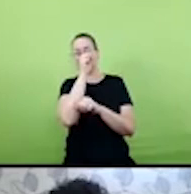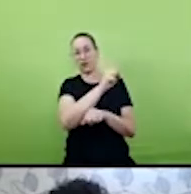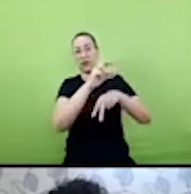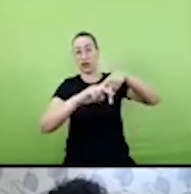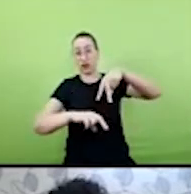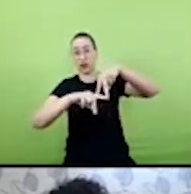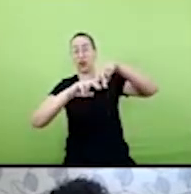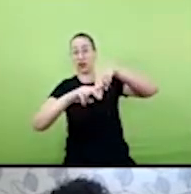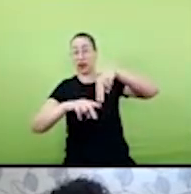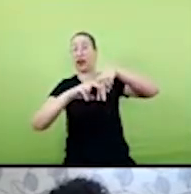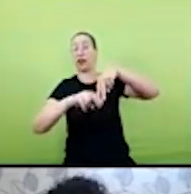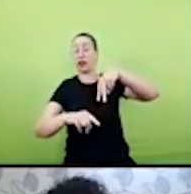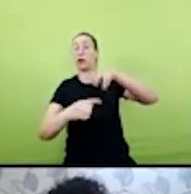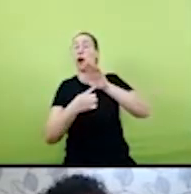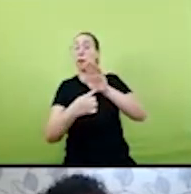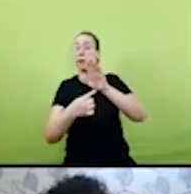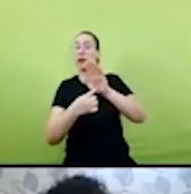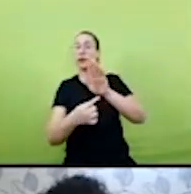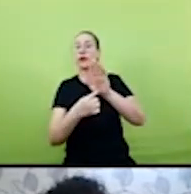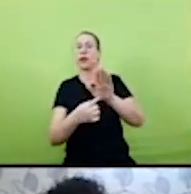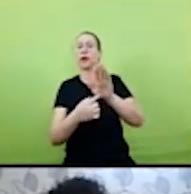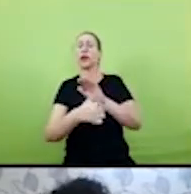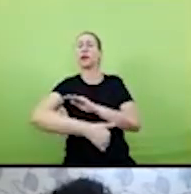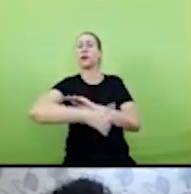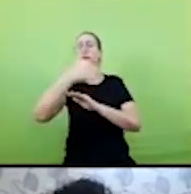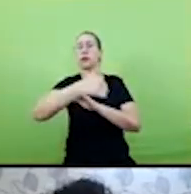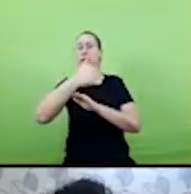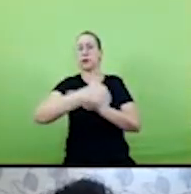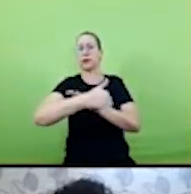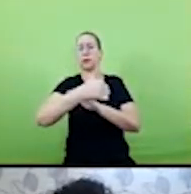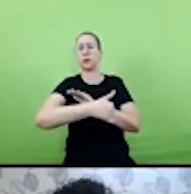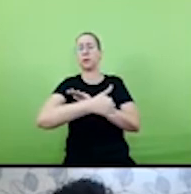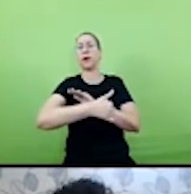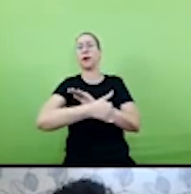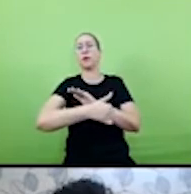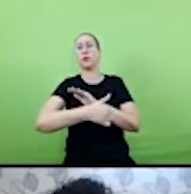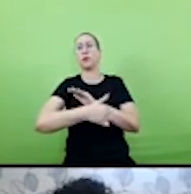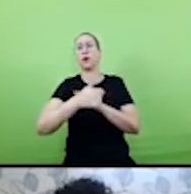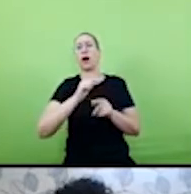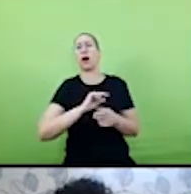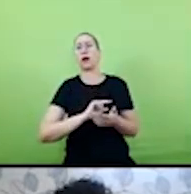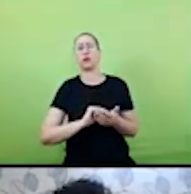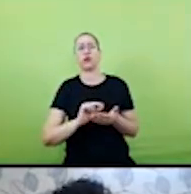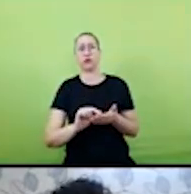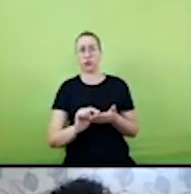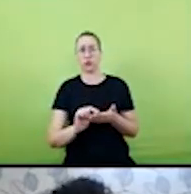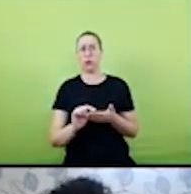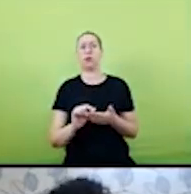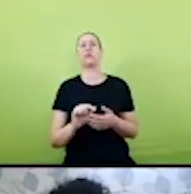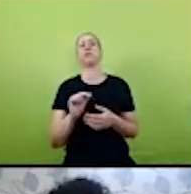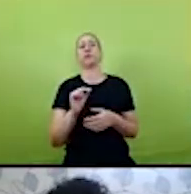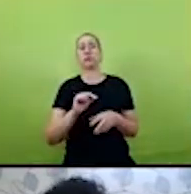seus primeiros capítulos. O que é violência doméstica e familiar contra a mulher? É a violência baseada no gênero, baseada